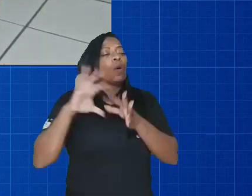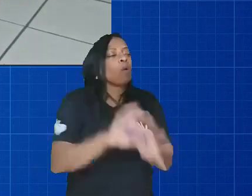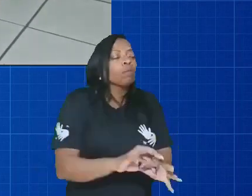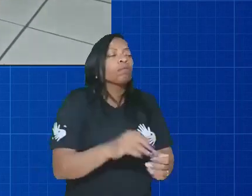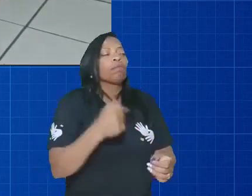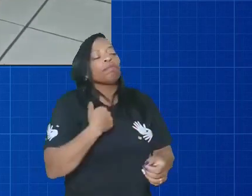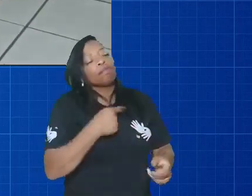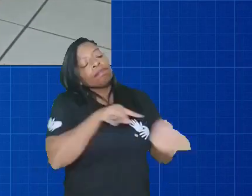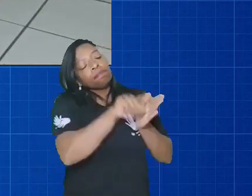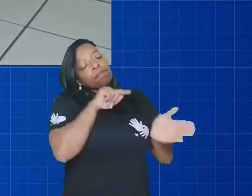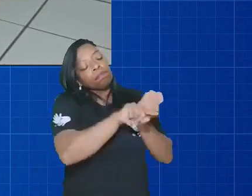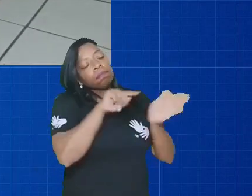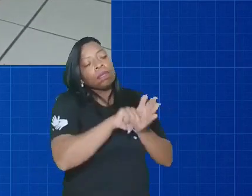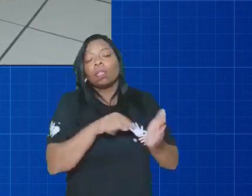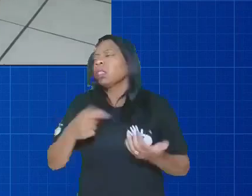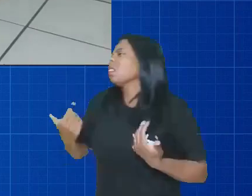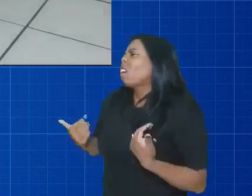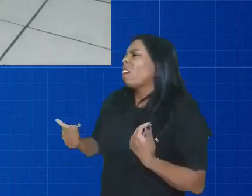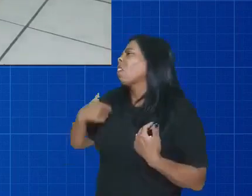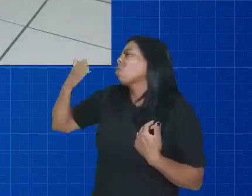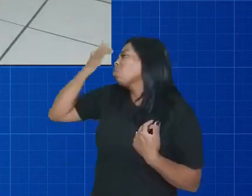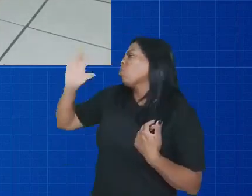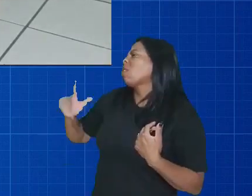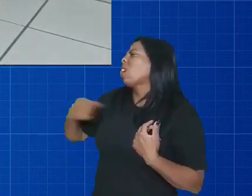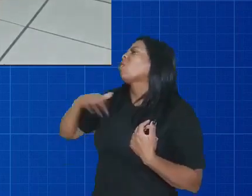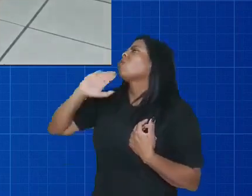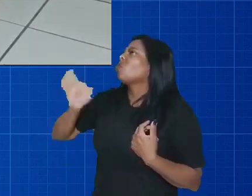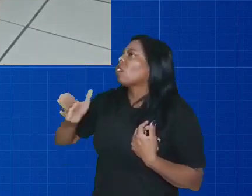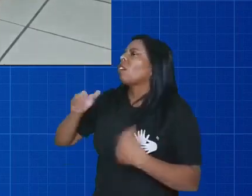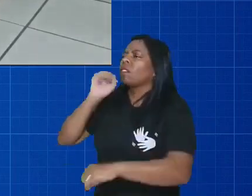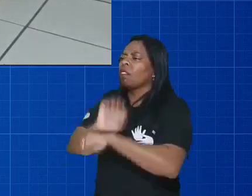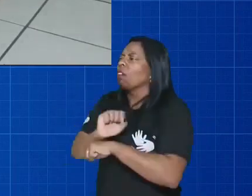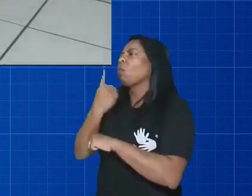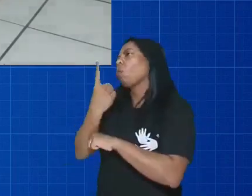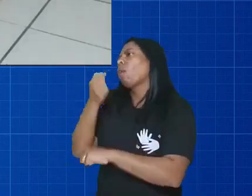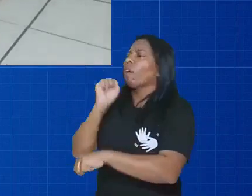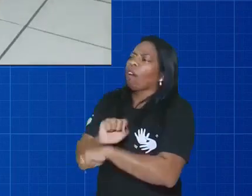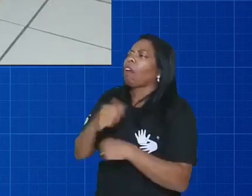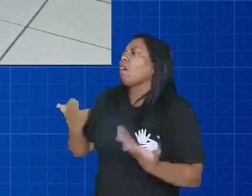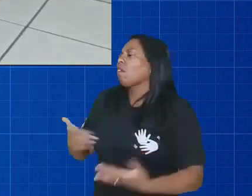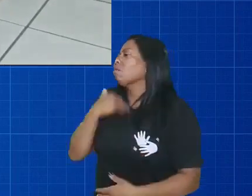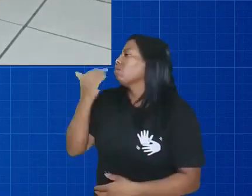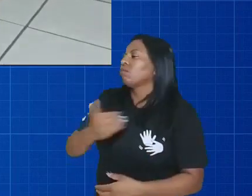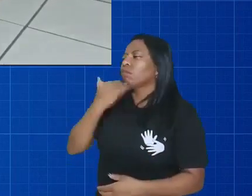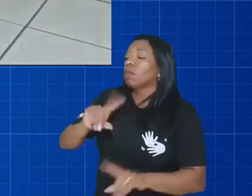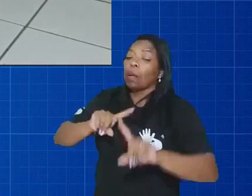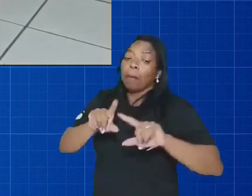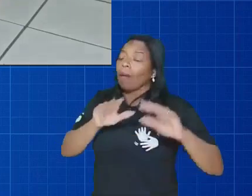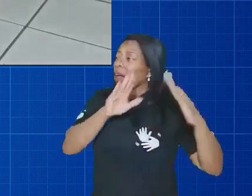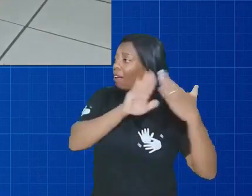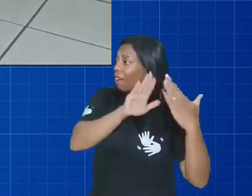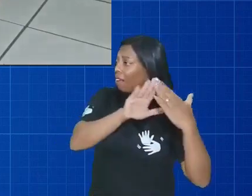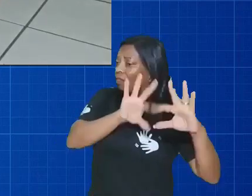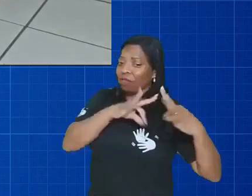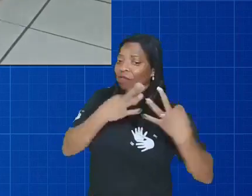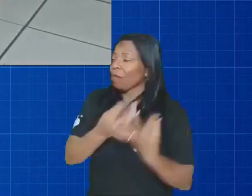sei, já parei uma vez, não consegui e tudo mais, mas o pessoal lá de casa também não me ajuda, fiquei 3 meses, sabe o que